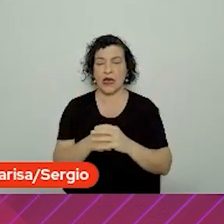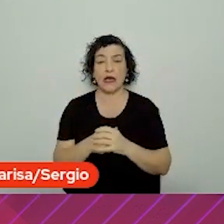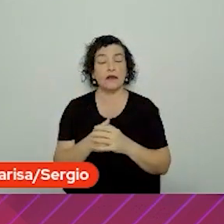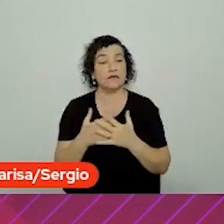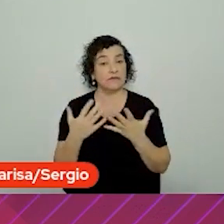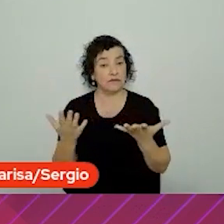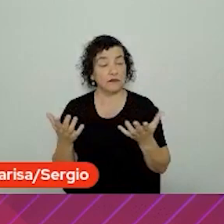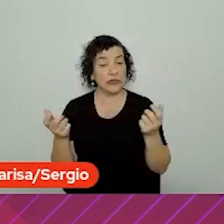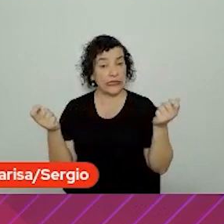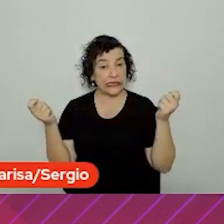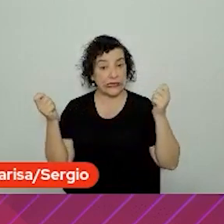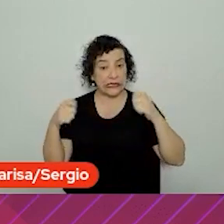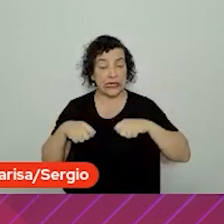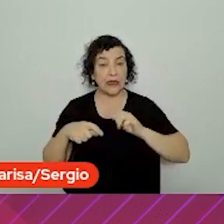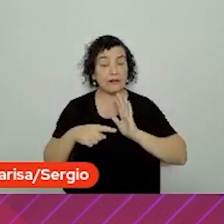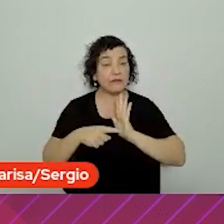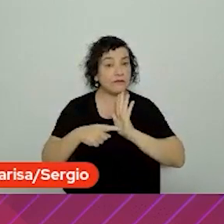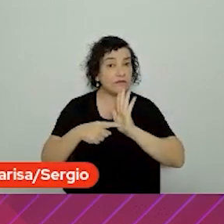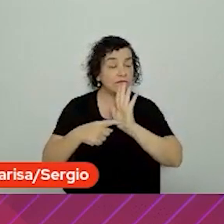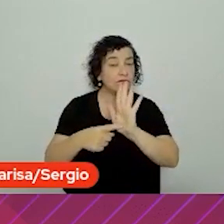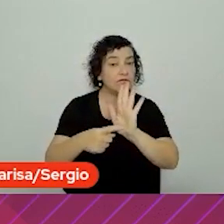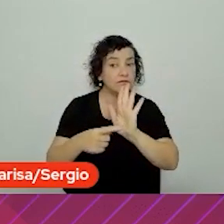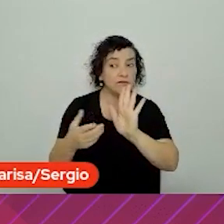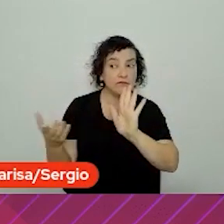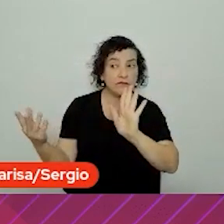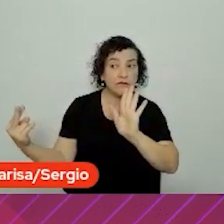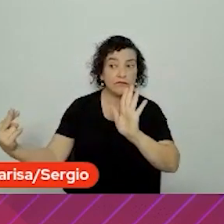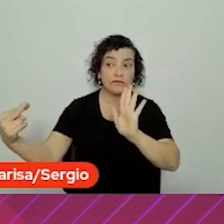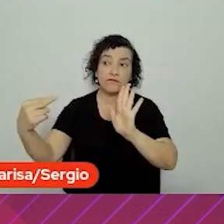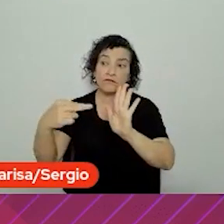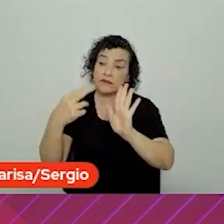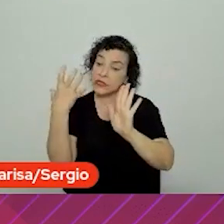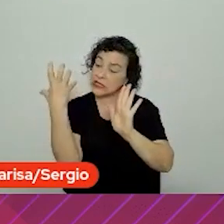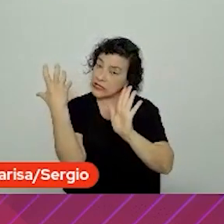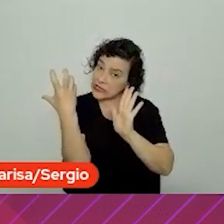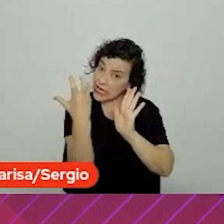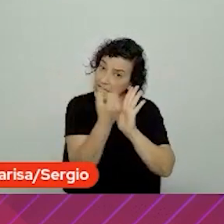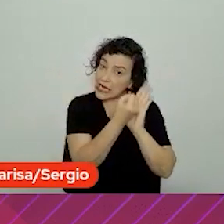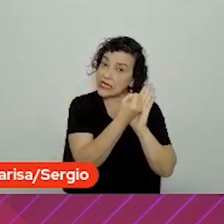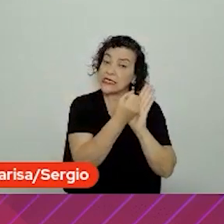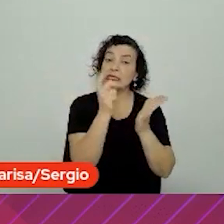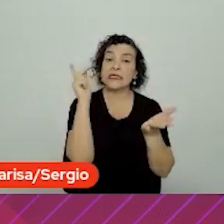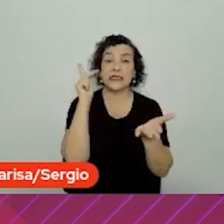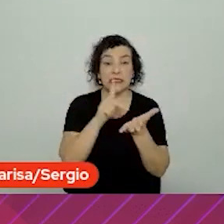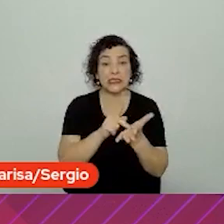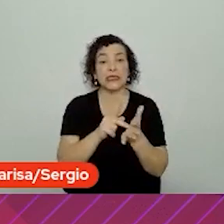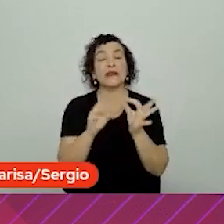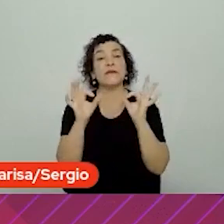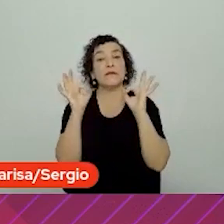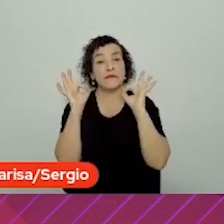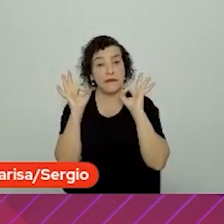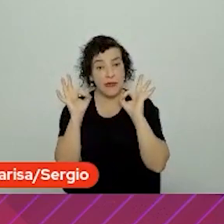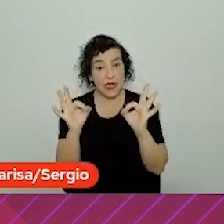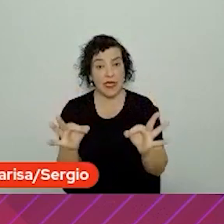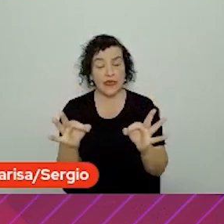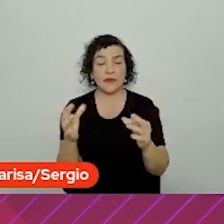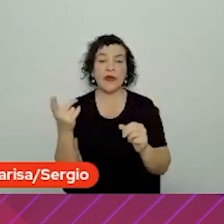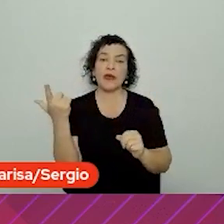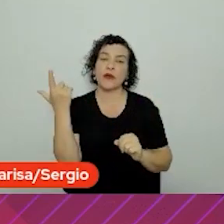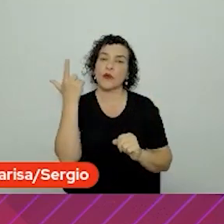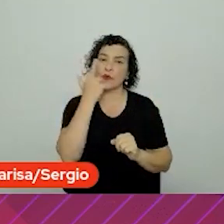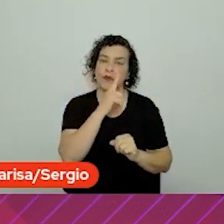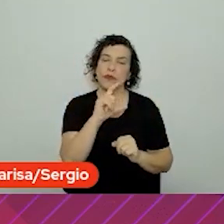elas engajem naquilo que você está tentando trazer, a querer ser, uma pessoa ali que vai abusar de